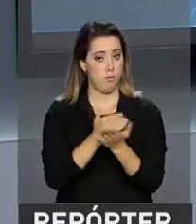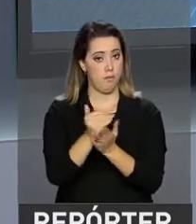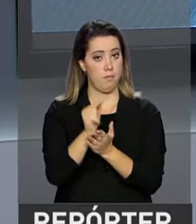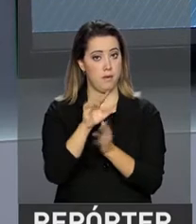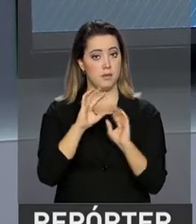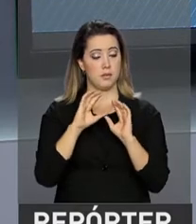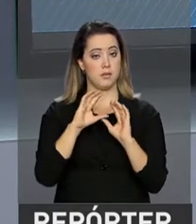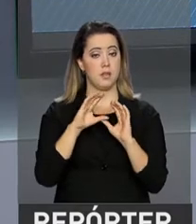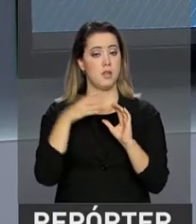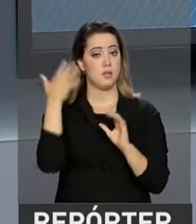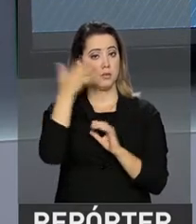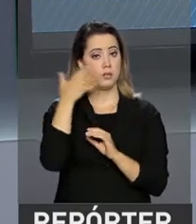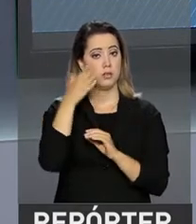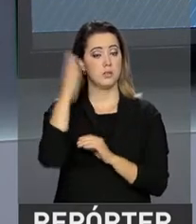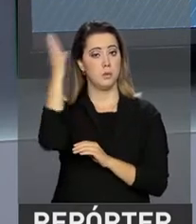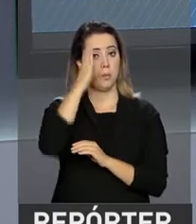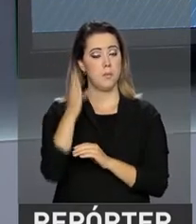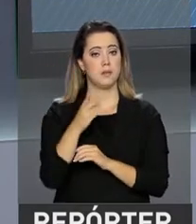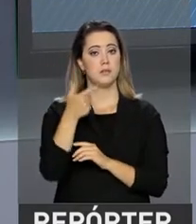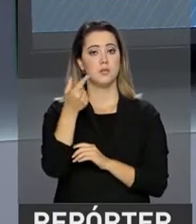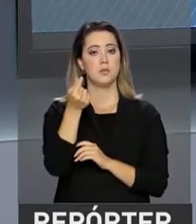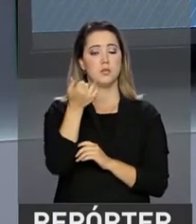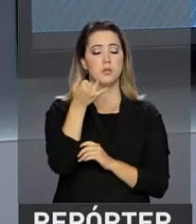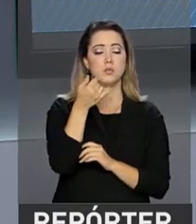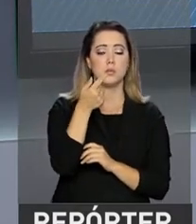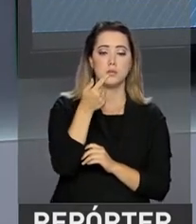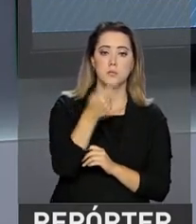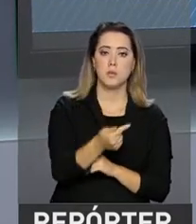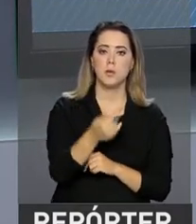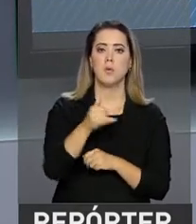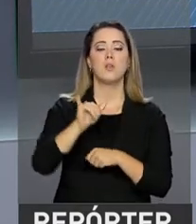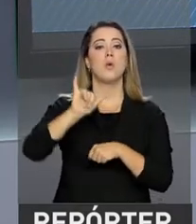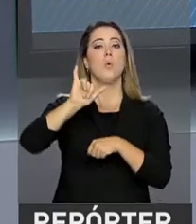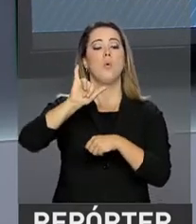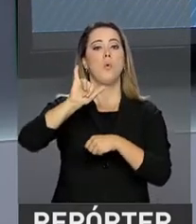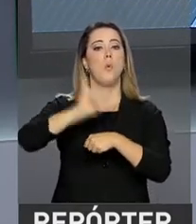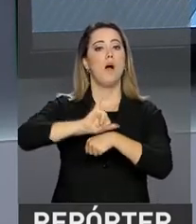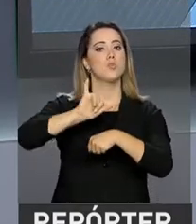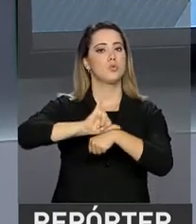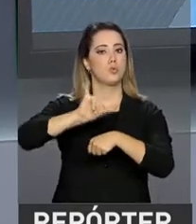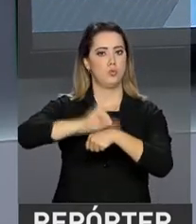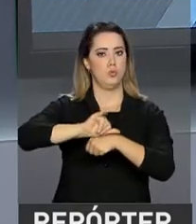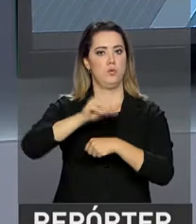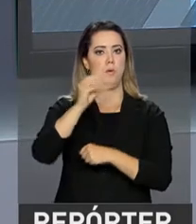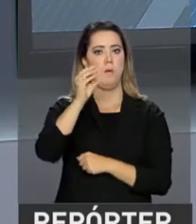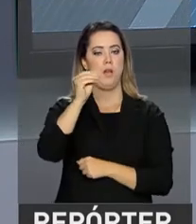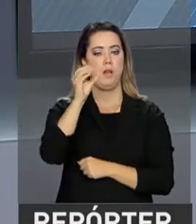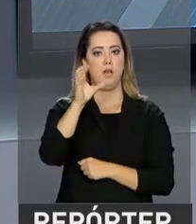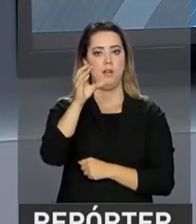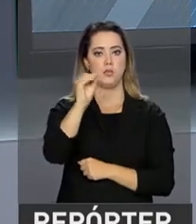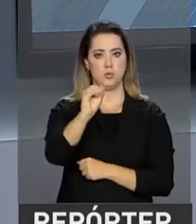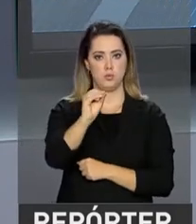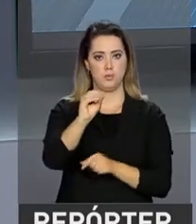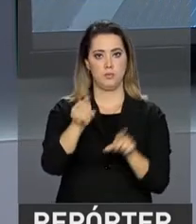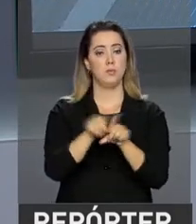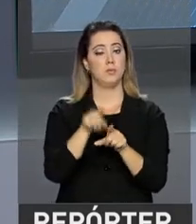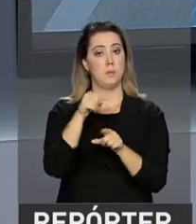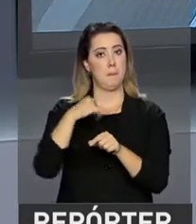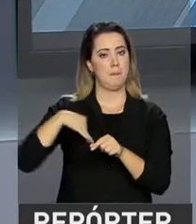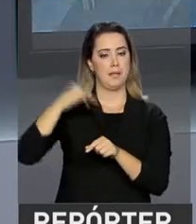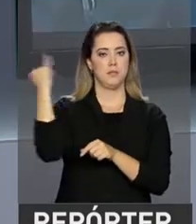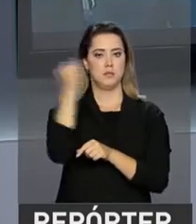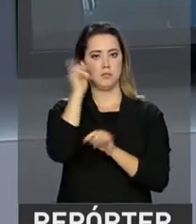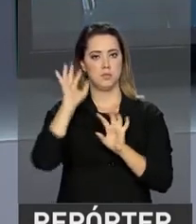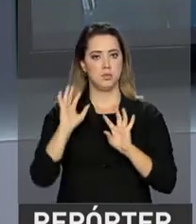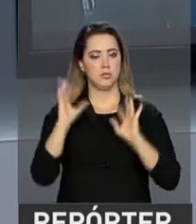Congresso Aço Brasil 2017, o mais importante evento do setor da siderurgia no país. Ao vivo, o repórter João